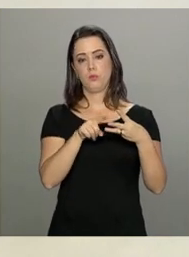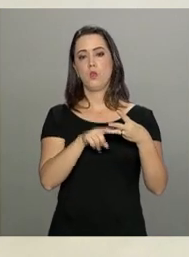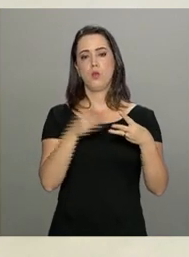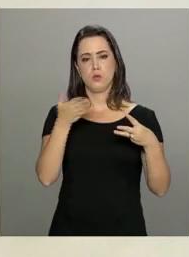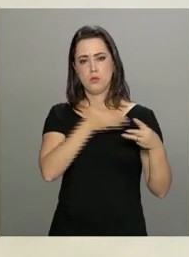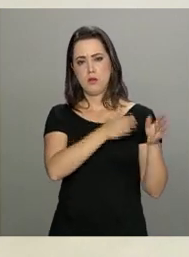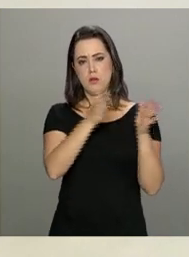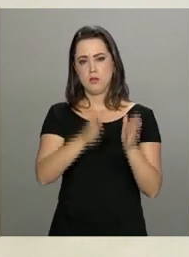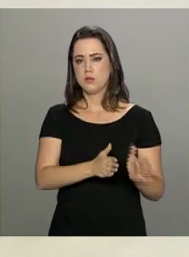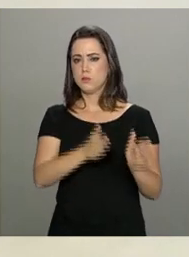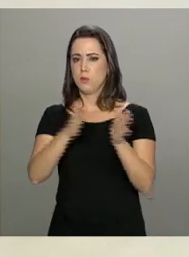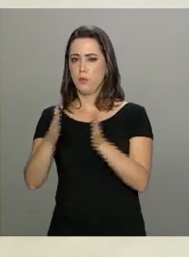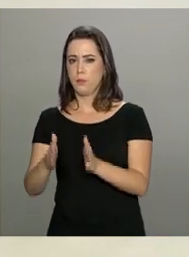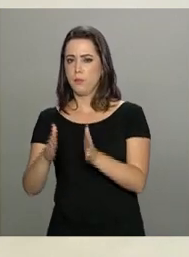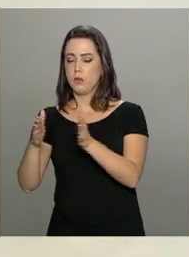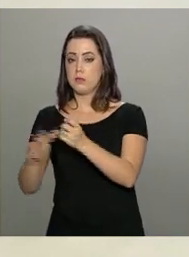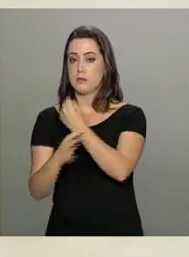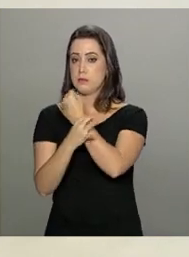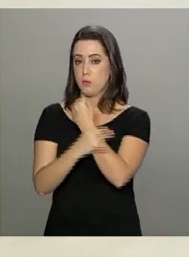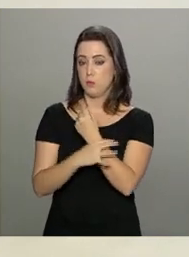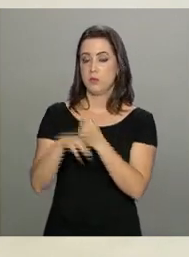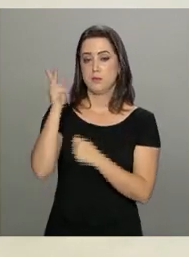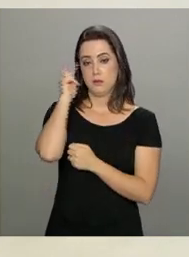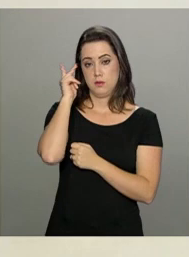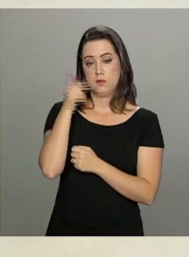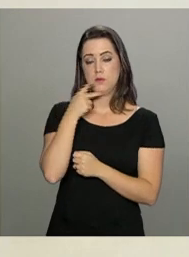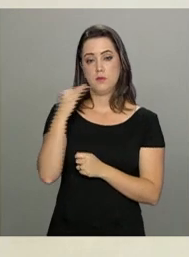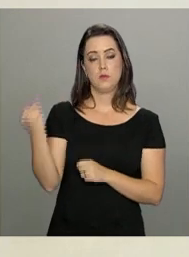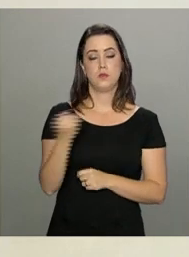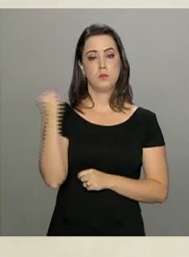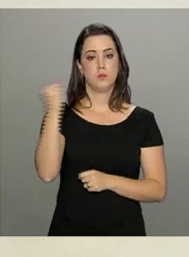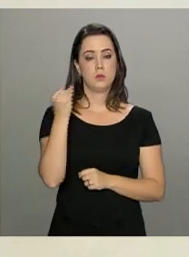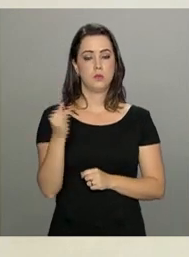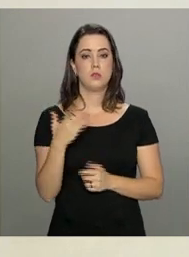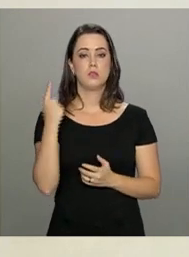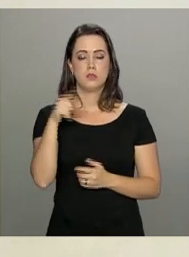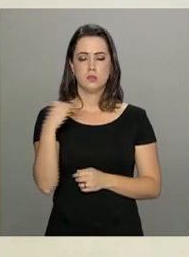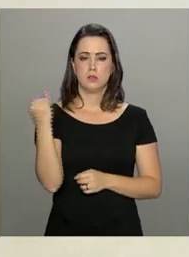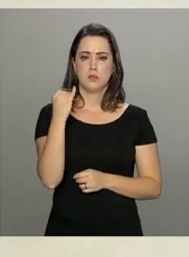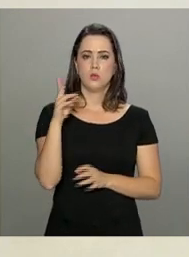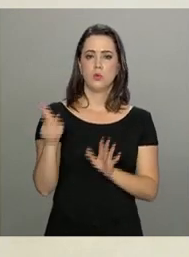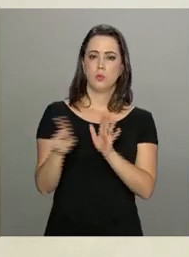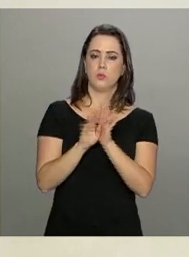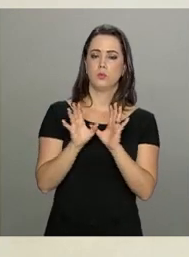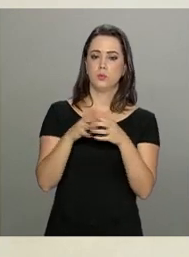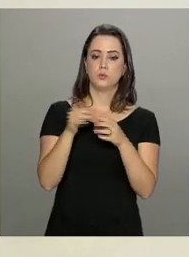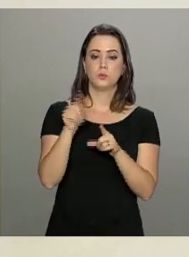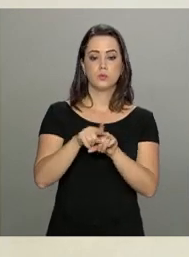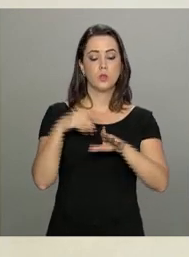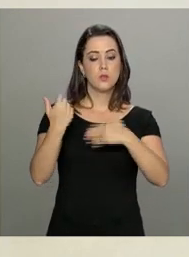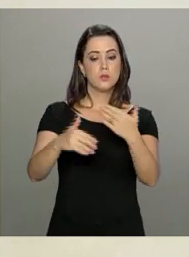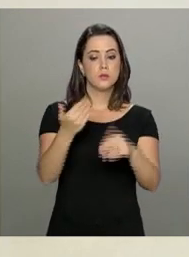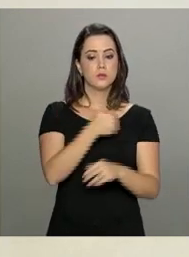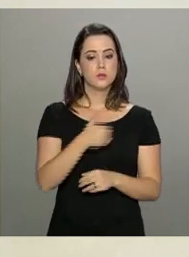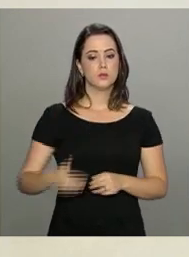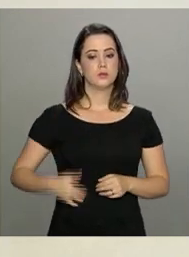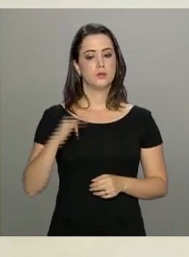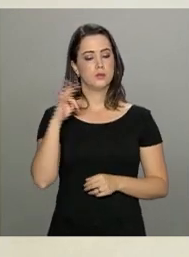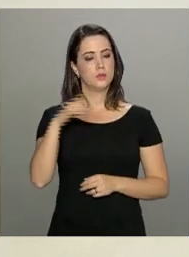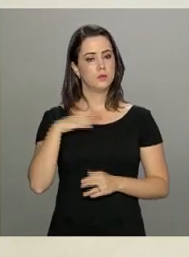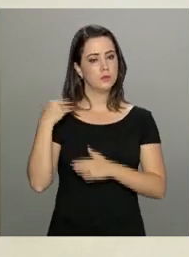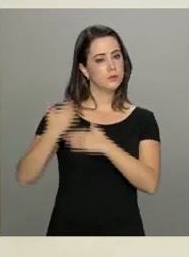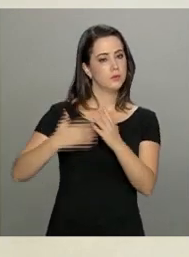pública do estado de são paulo destacou o espírito público do cargo e os avanços que o governo federal obteve nos últimos anos